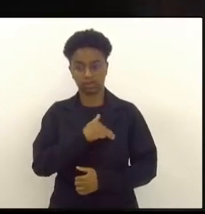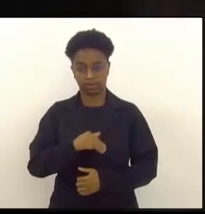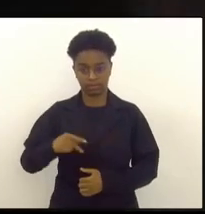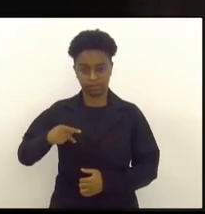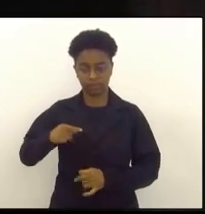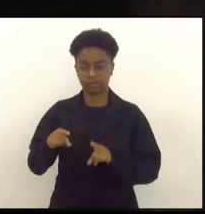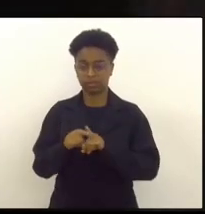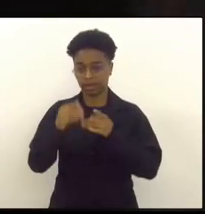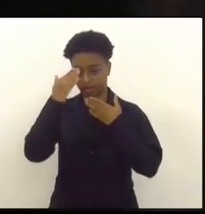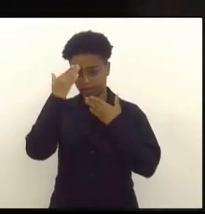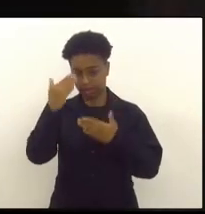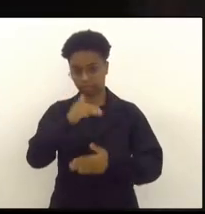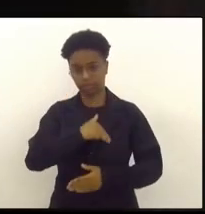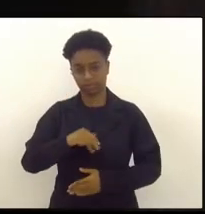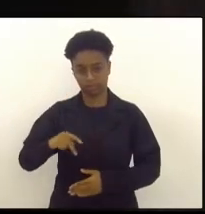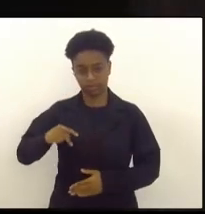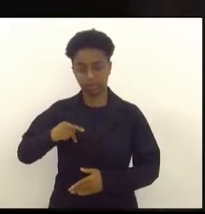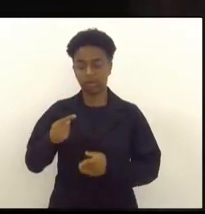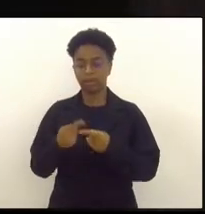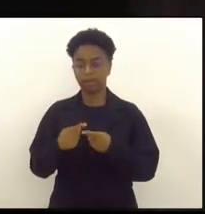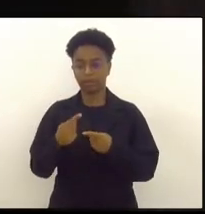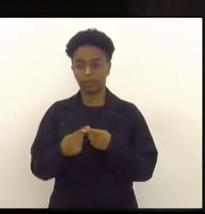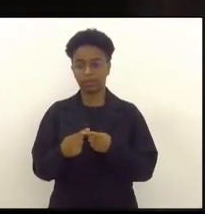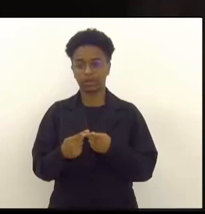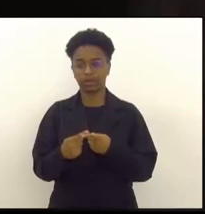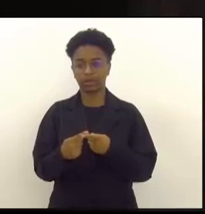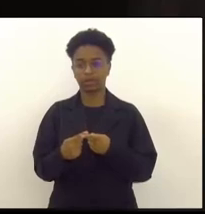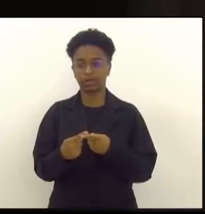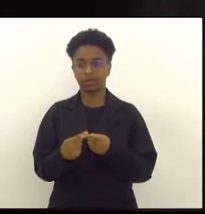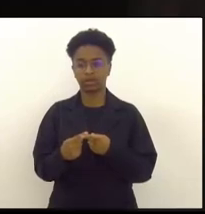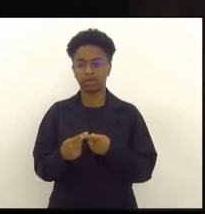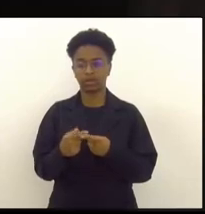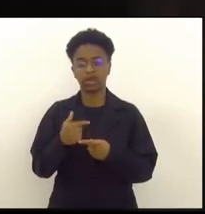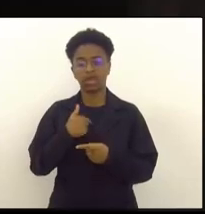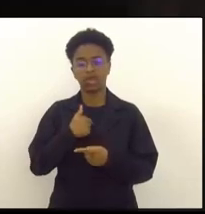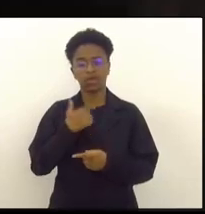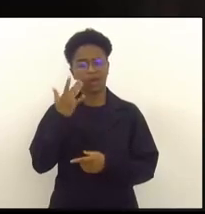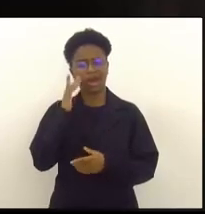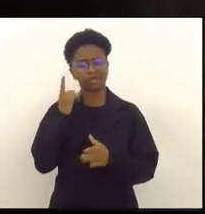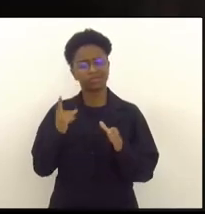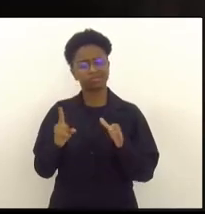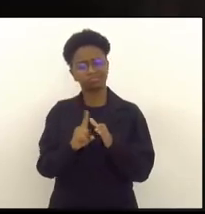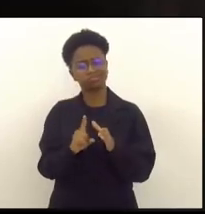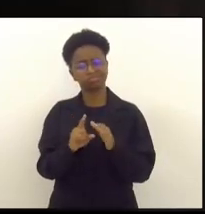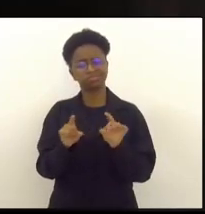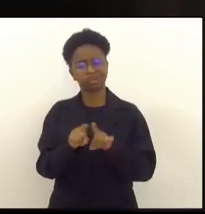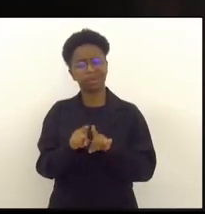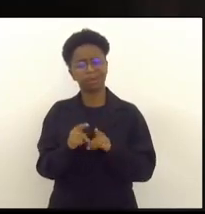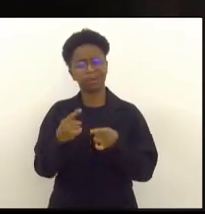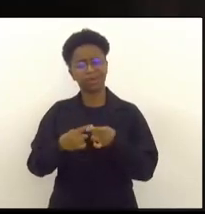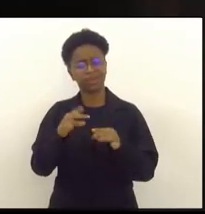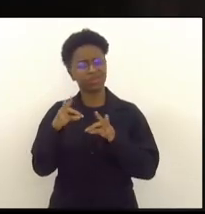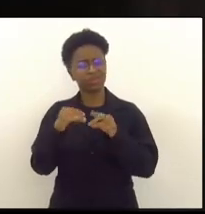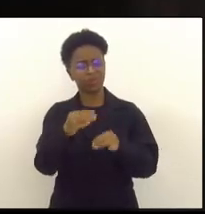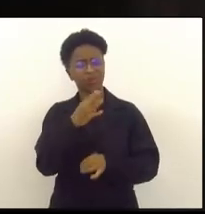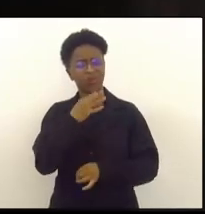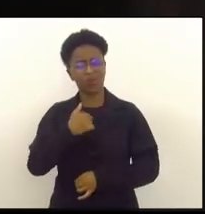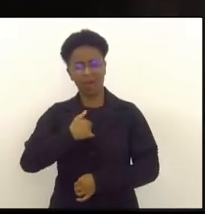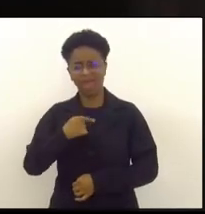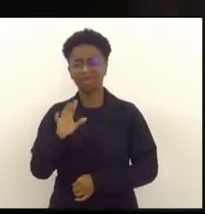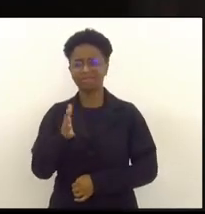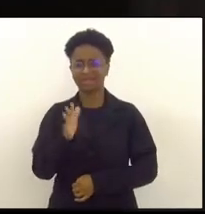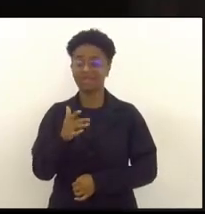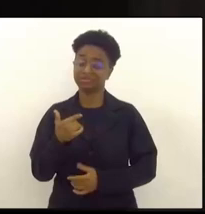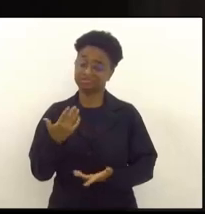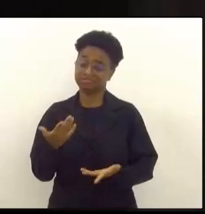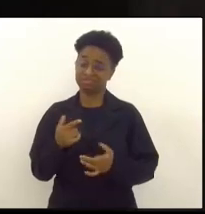quero agradecer ao Ministério Público, eu já tive. Eu já me considero até do Ministério Público, todo mundo me conhece, é um servidor do Ministério Público,